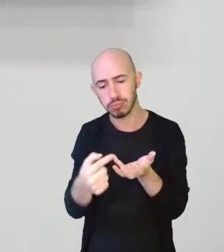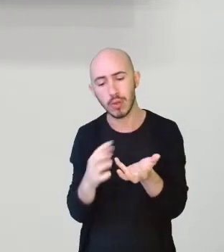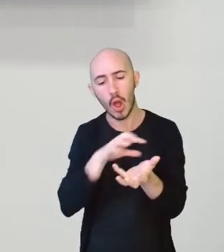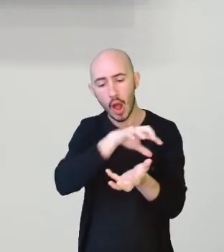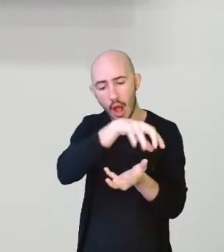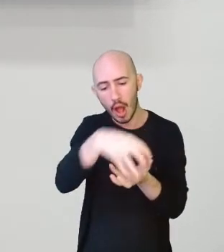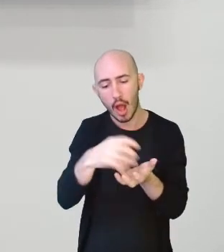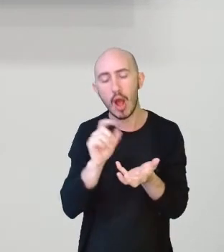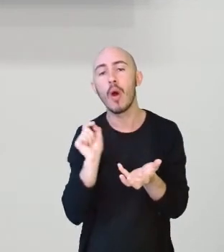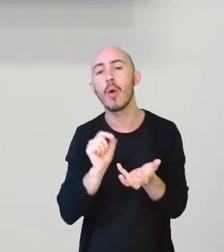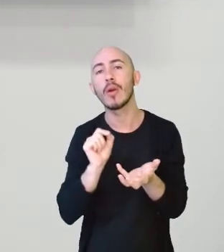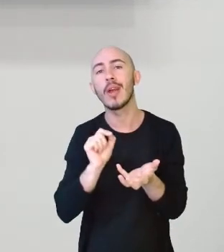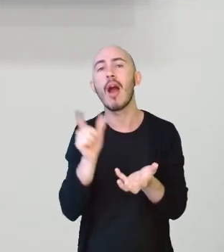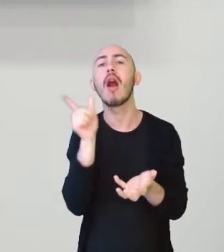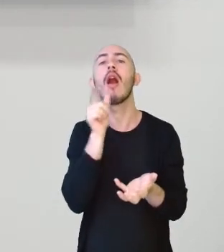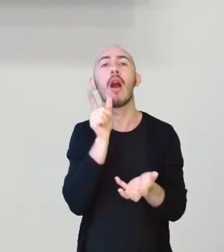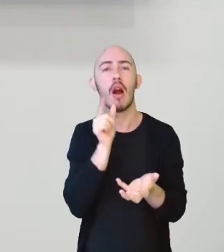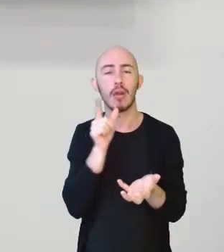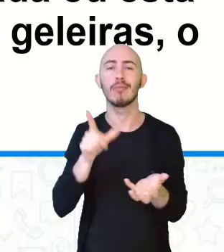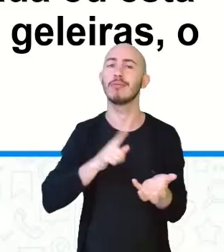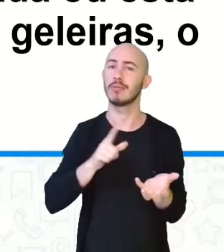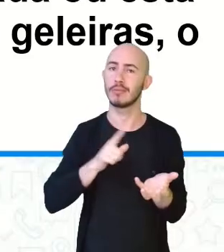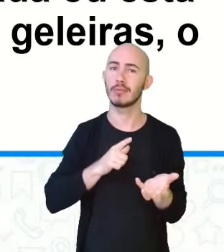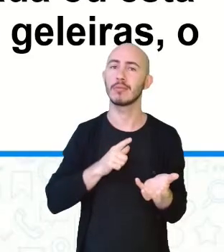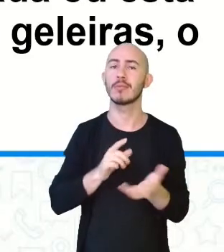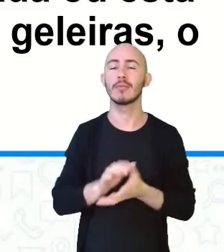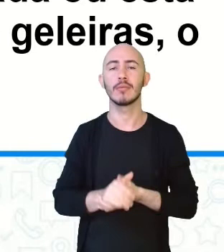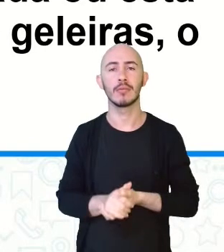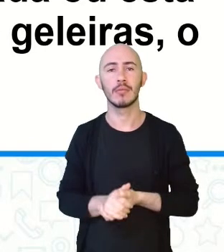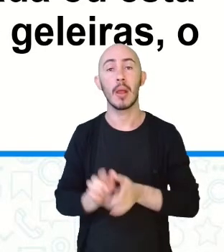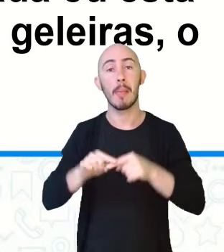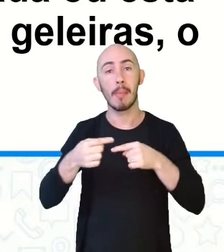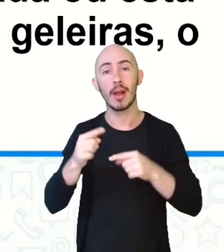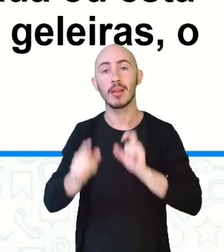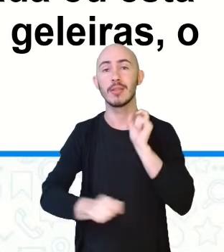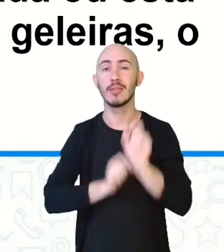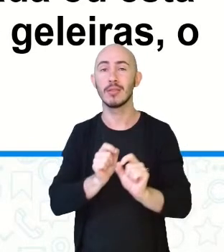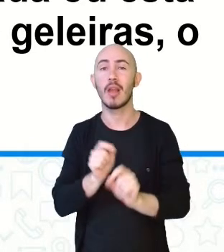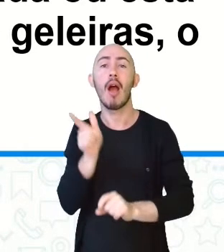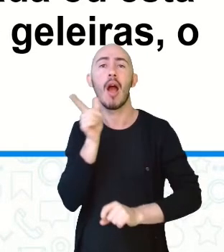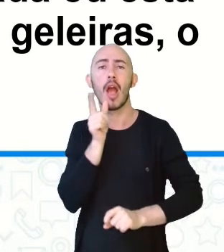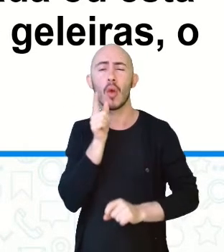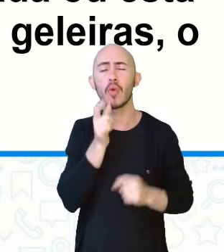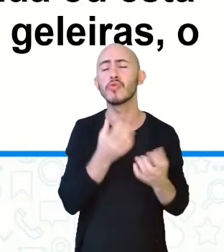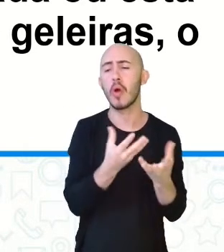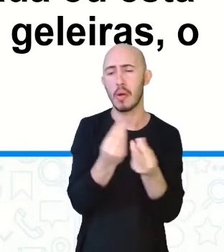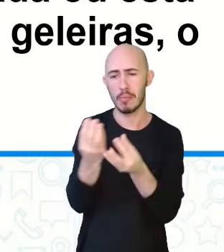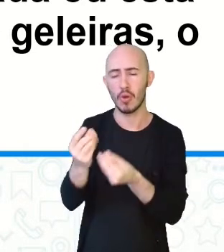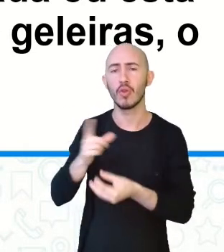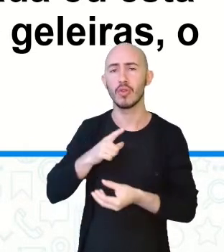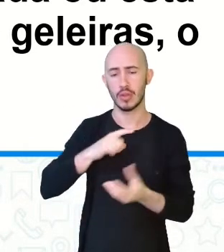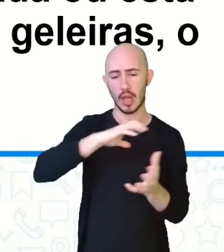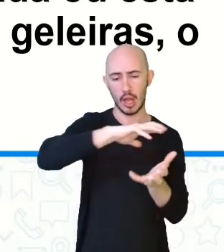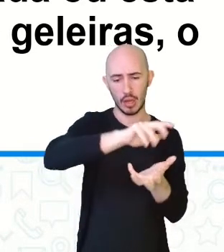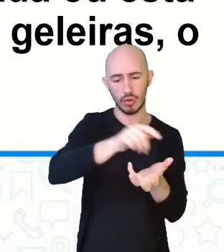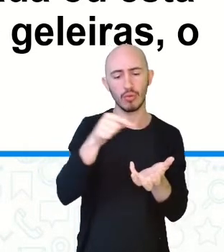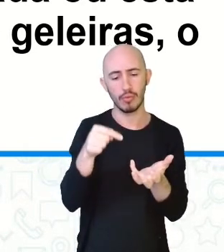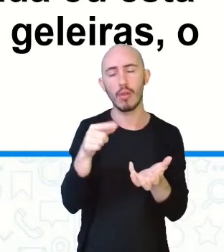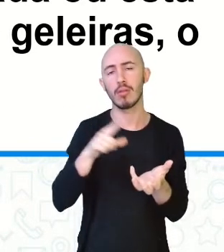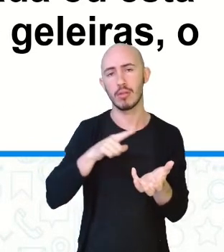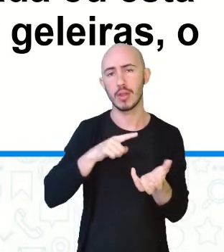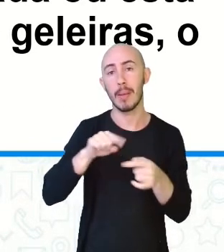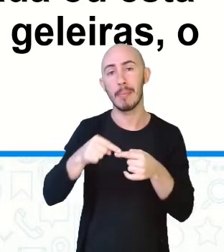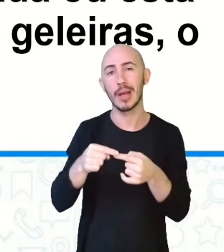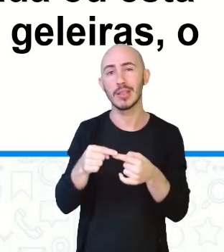composta por água. Embora seja um recurso muito abundante, apenas uma